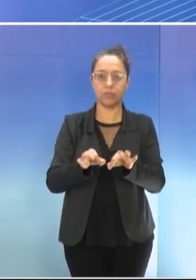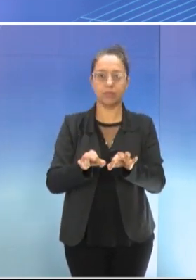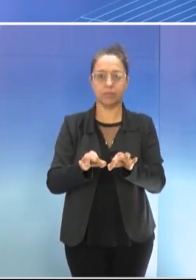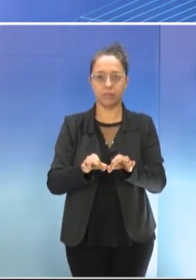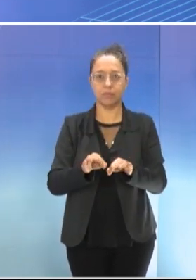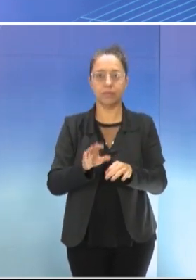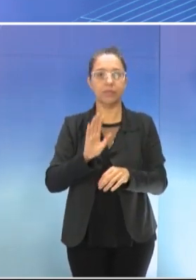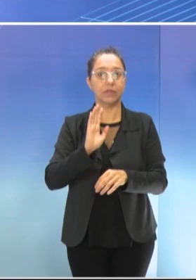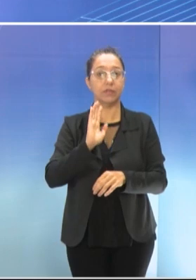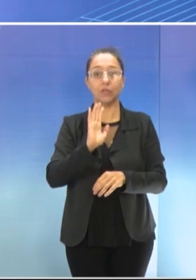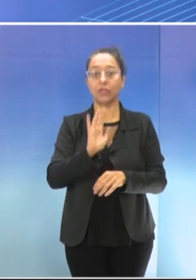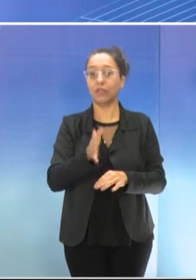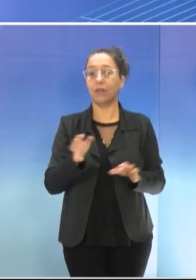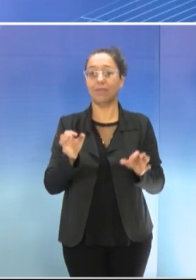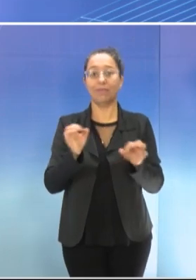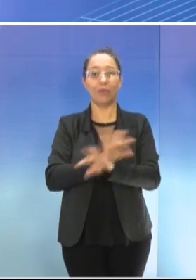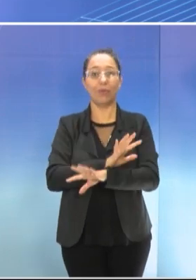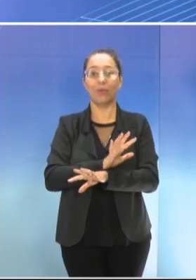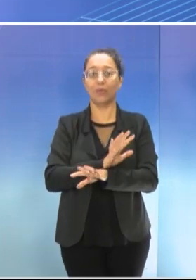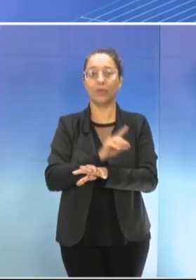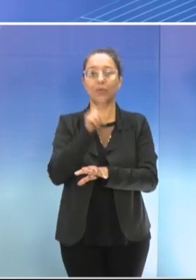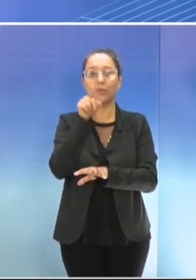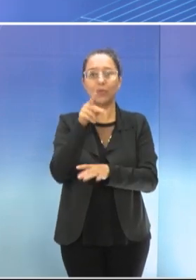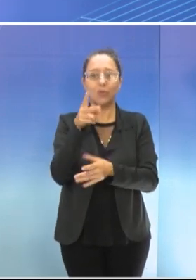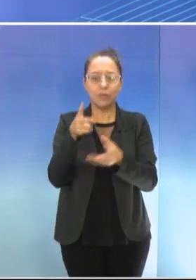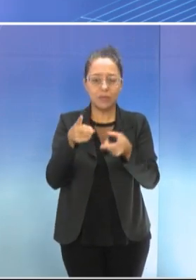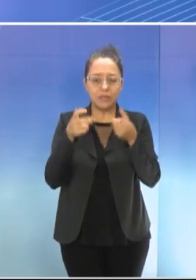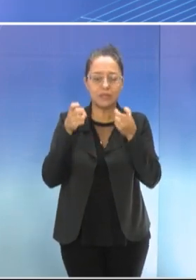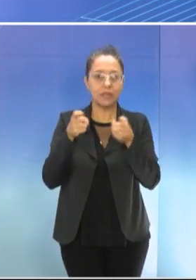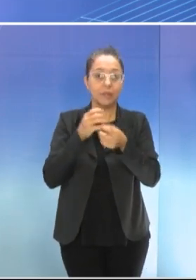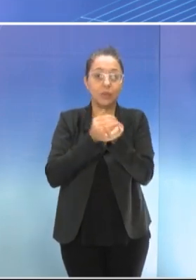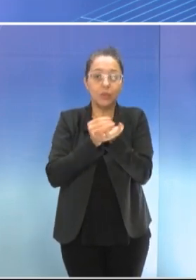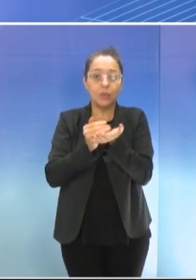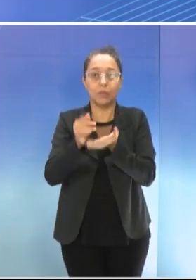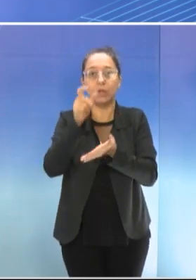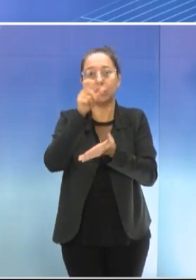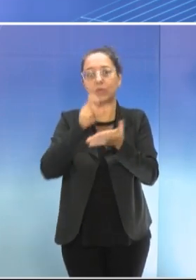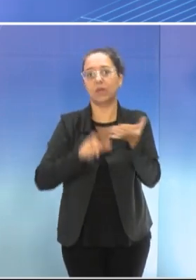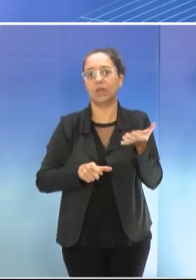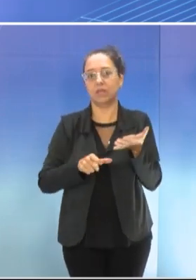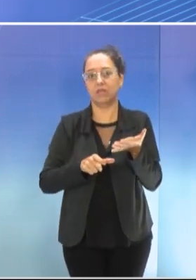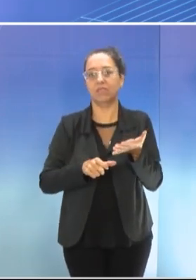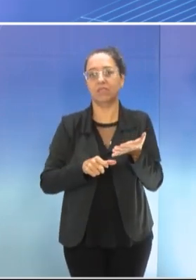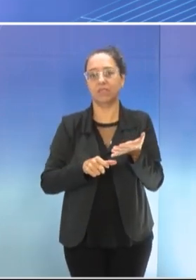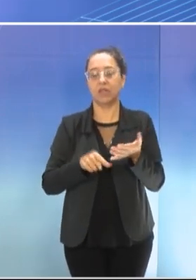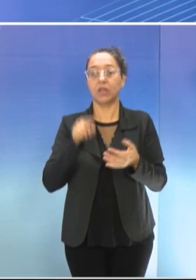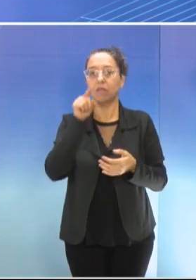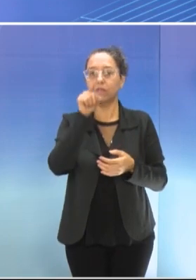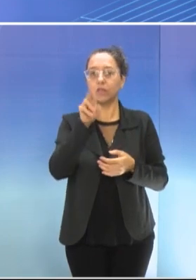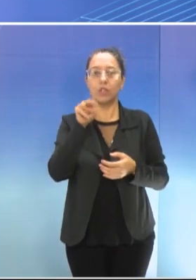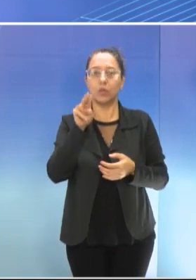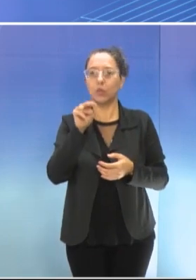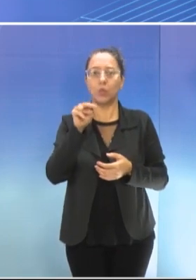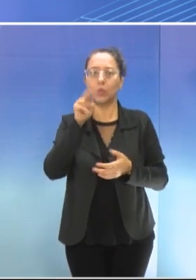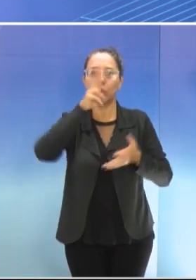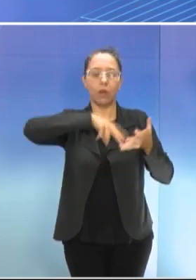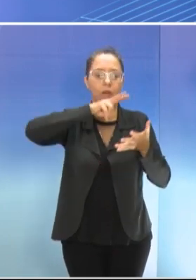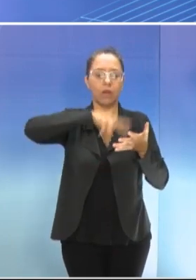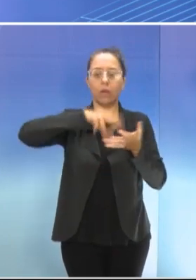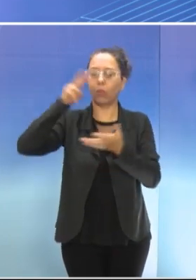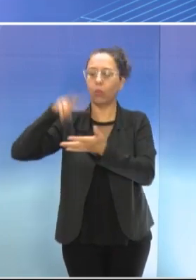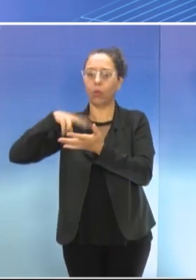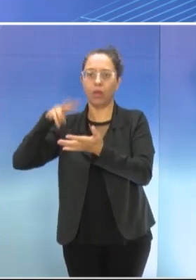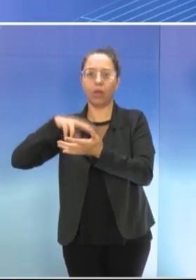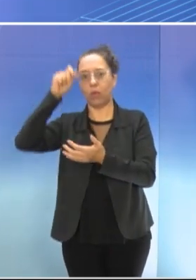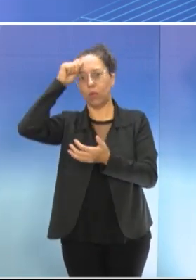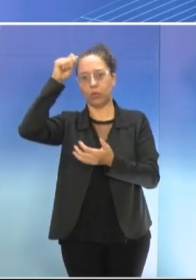nos enunciados, tá? Às vezes você nunca nem estudou o Hobbes ou o Rousseau, mas só de você ler e